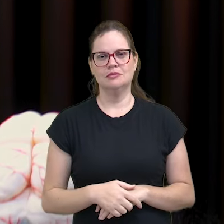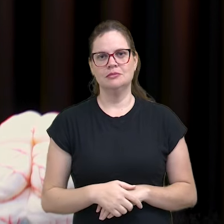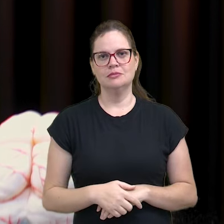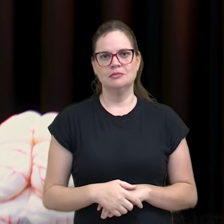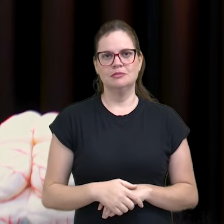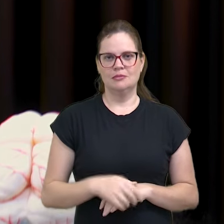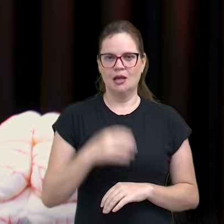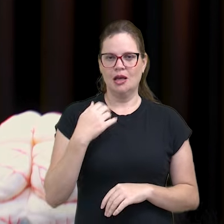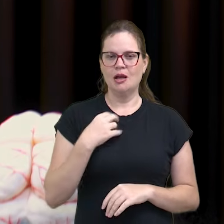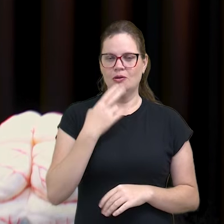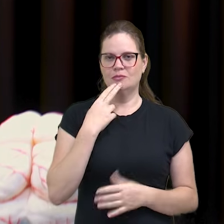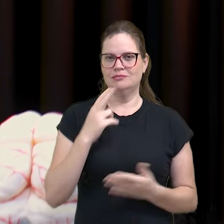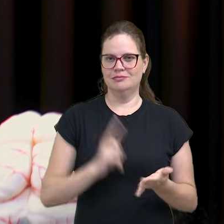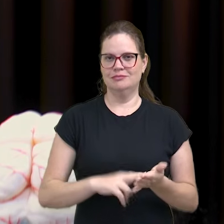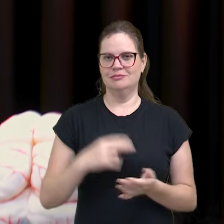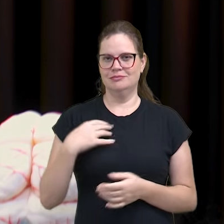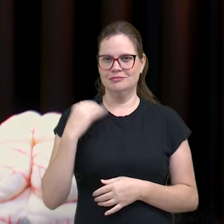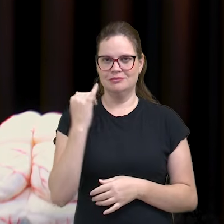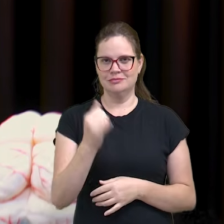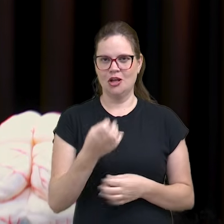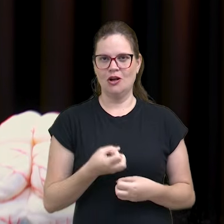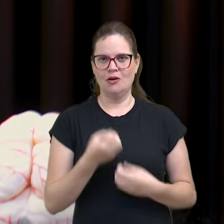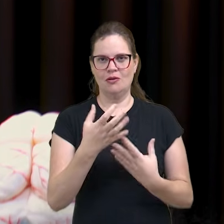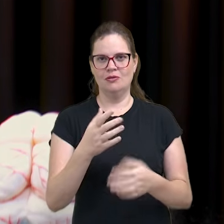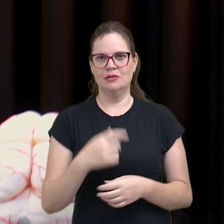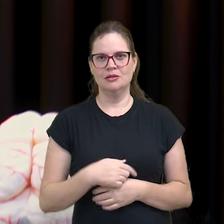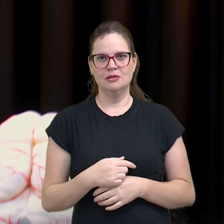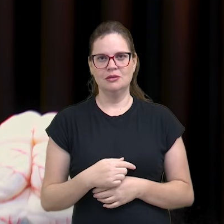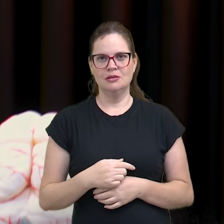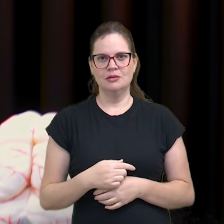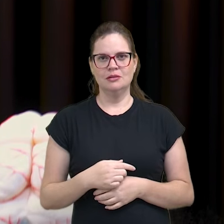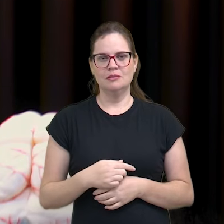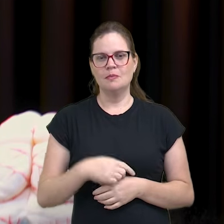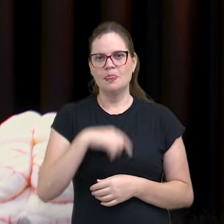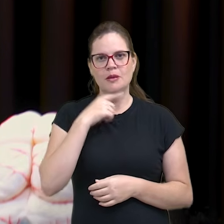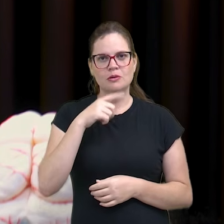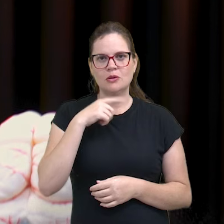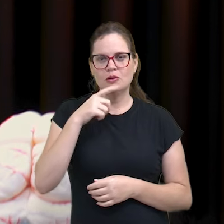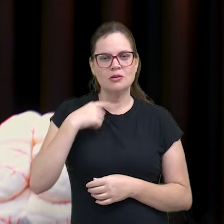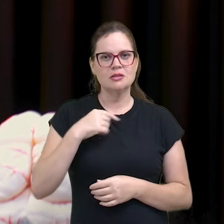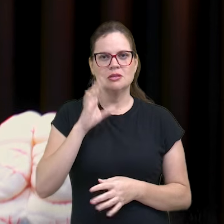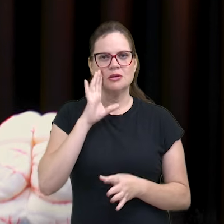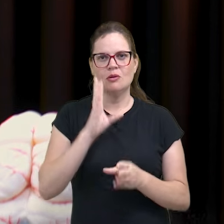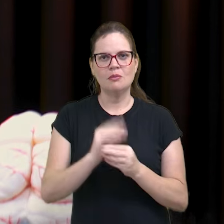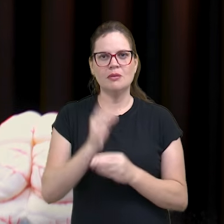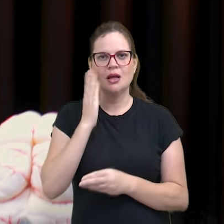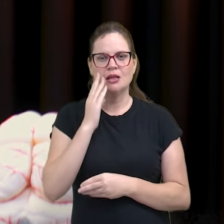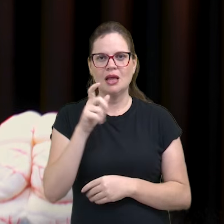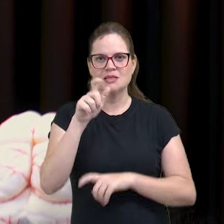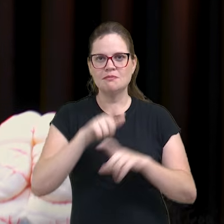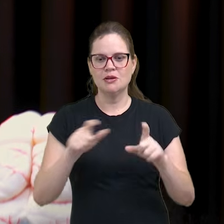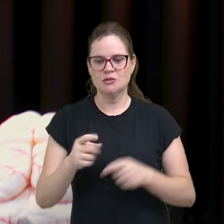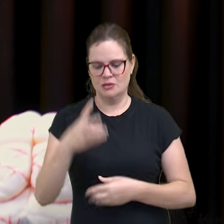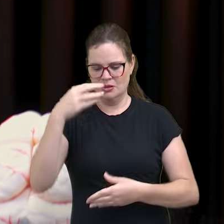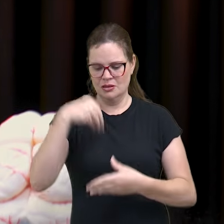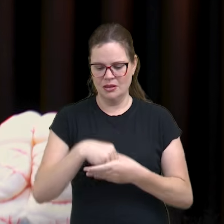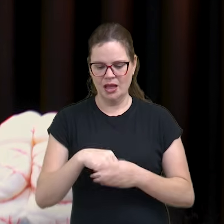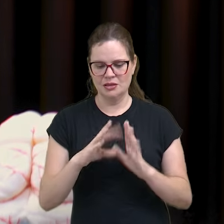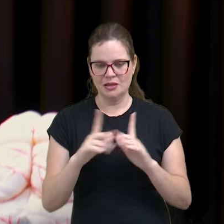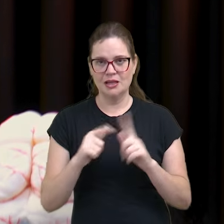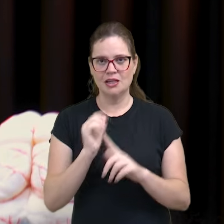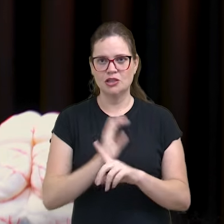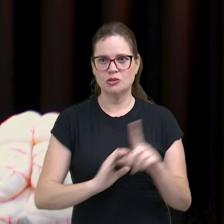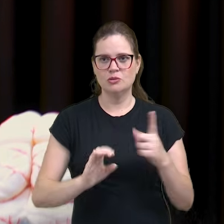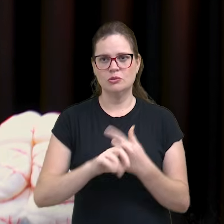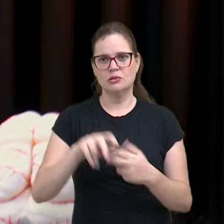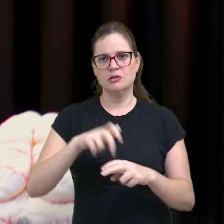Eu confesso, não quero ser polêmico, mas eu confesso que eu não entendo, as pessoas muitas vezes vão ali na igreja e não